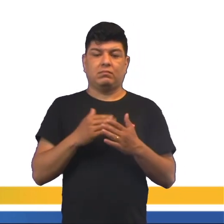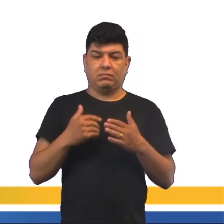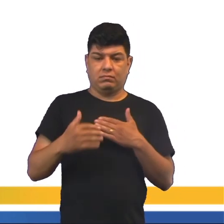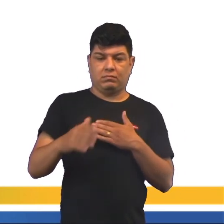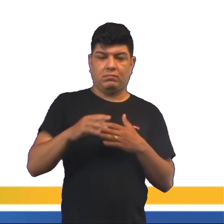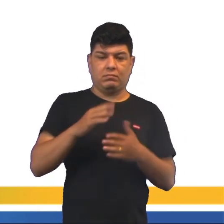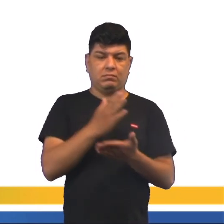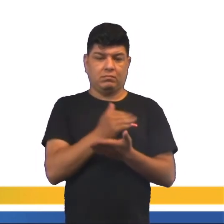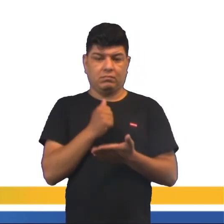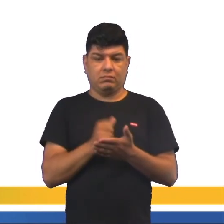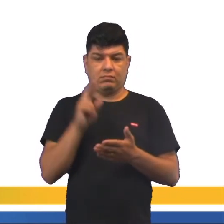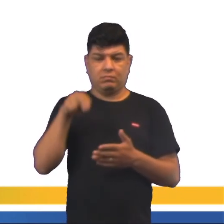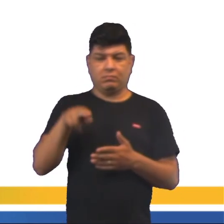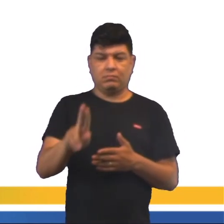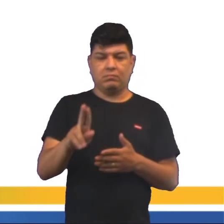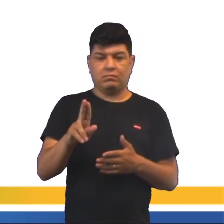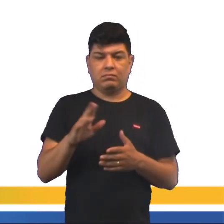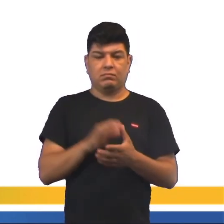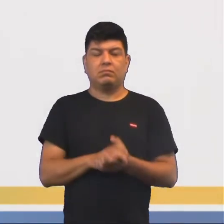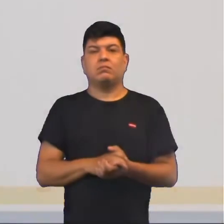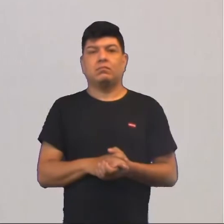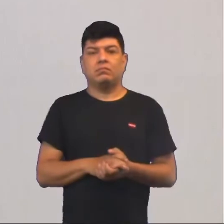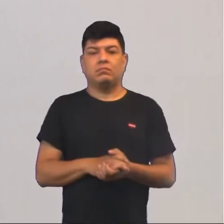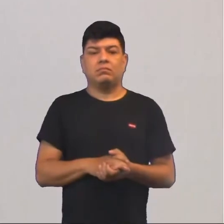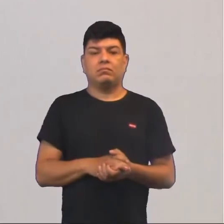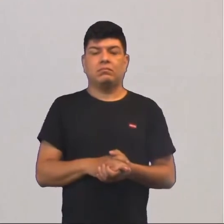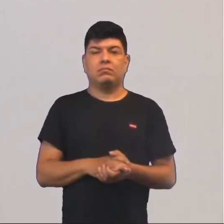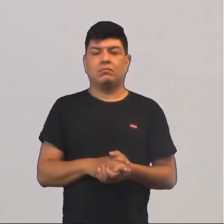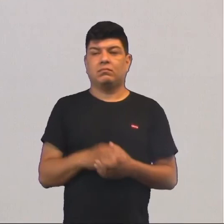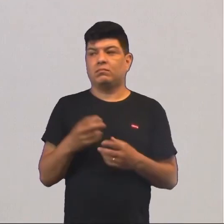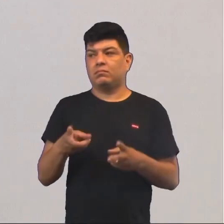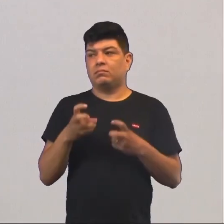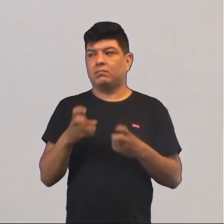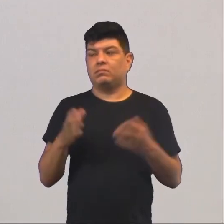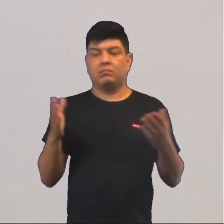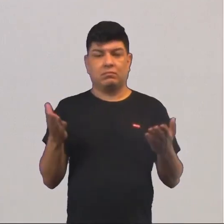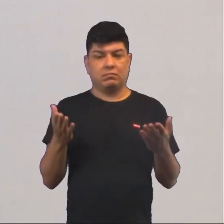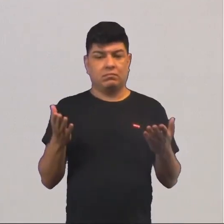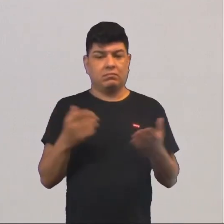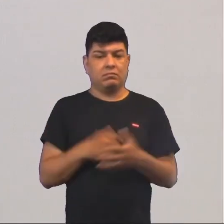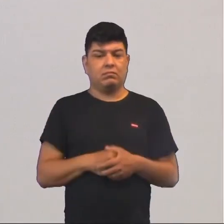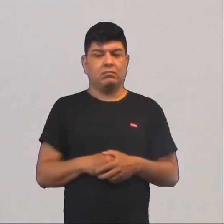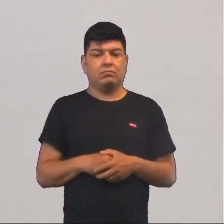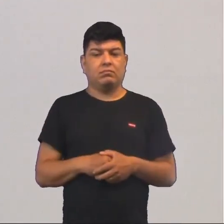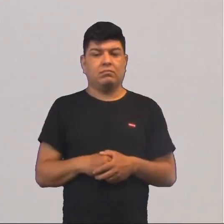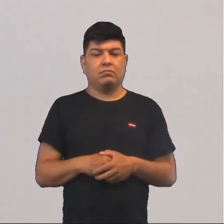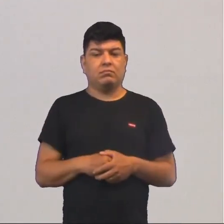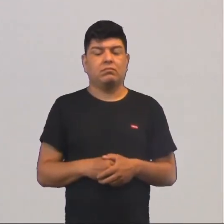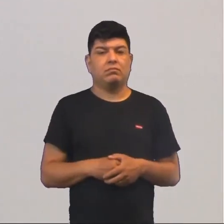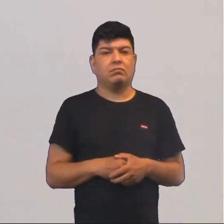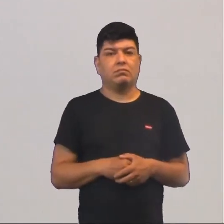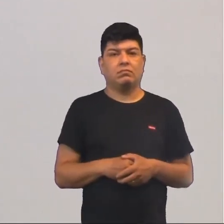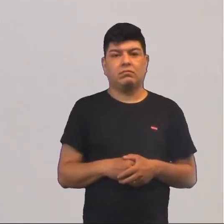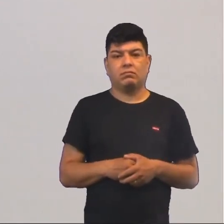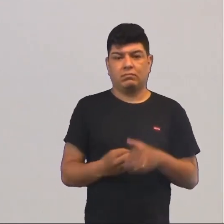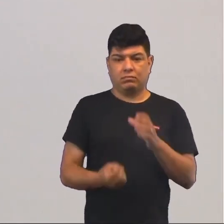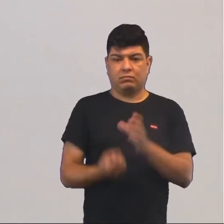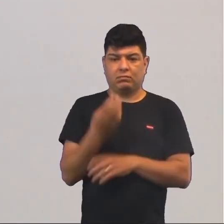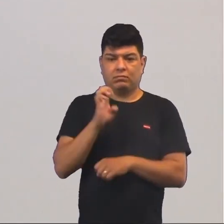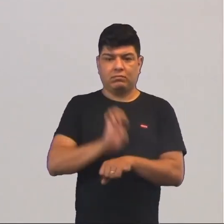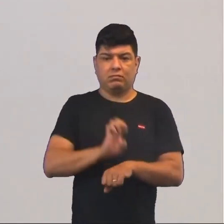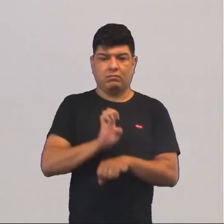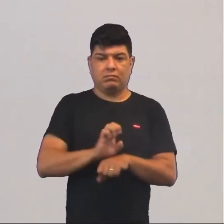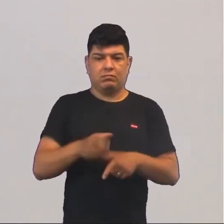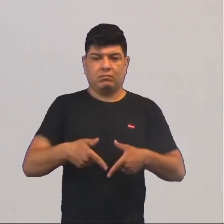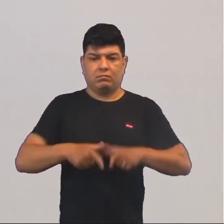da Palestina, né? Imposta pela ONU. Como a gente percebeu aí, a criação do Estado